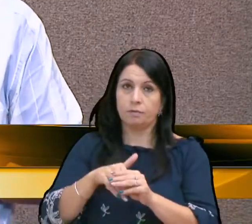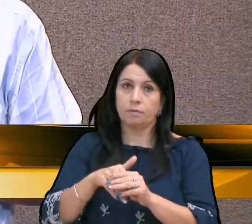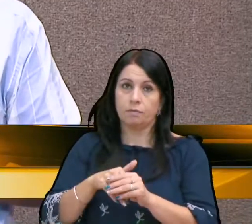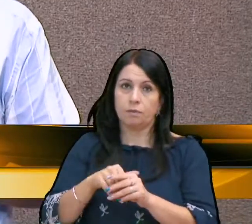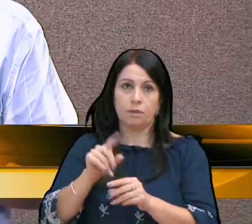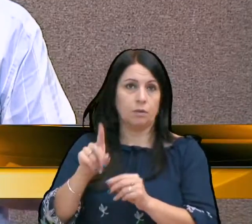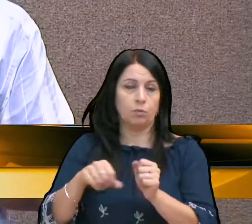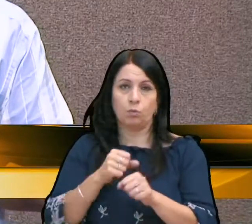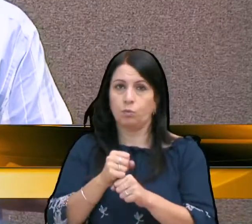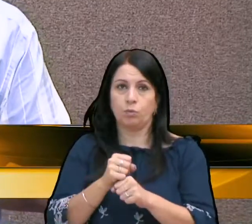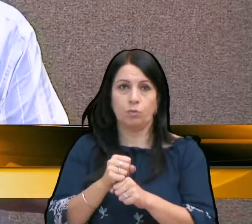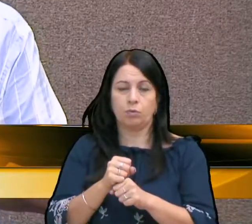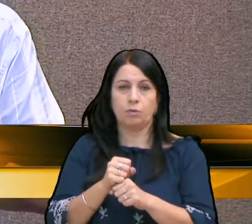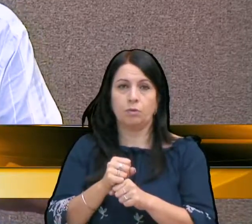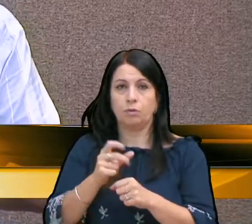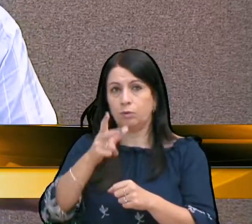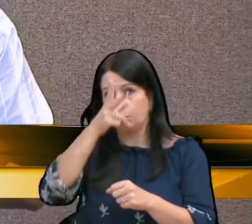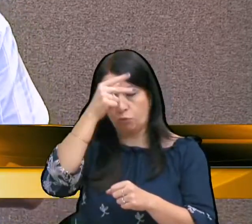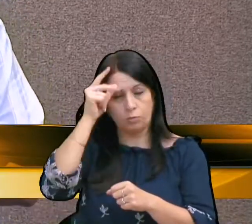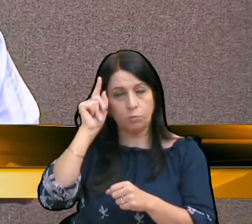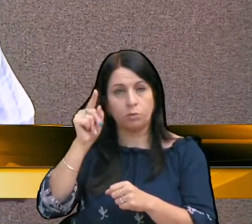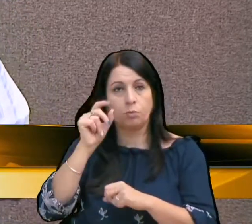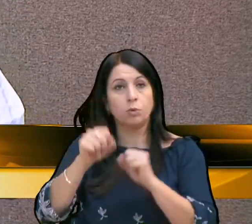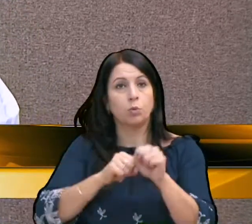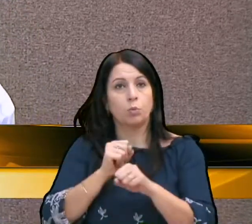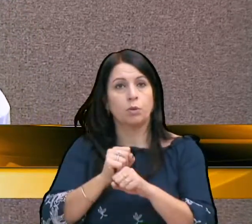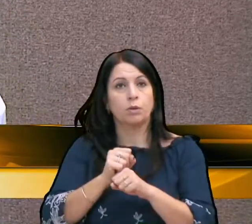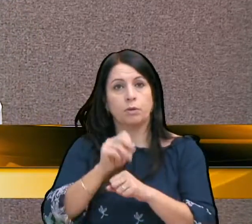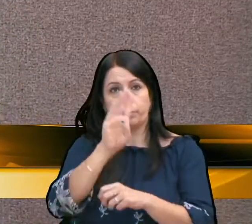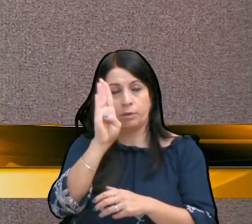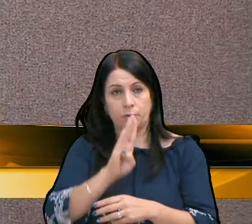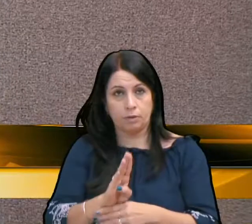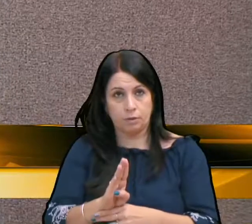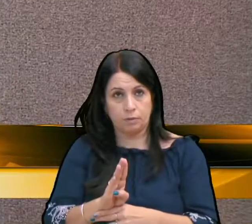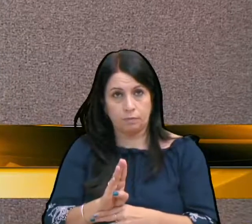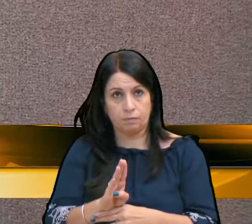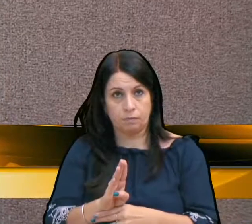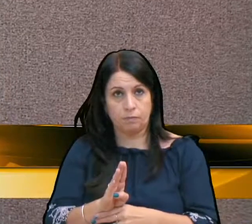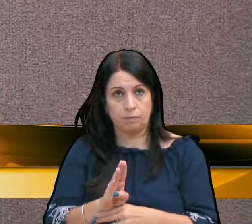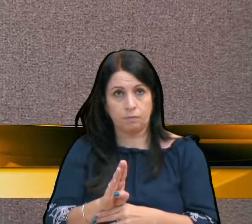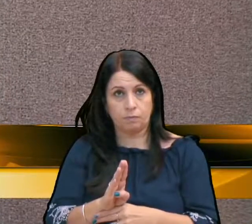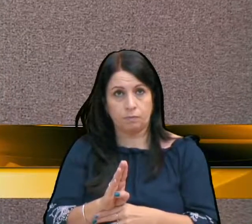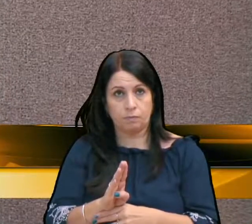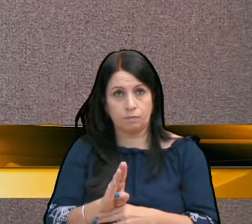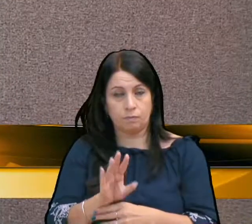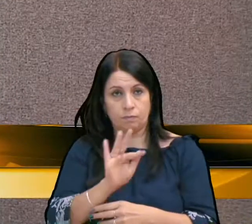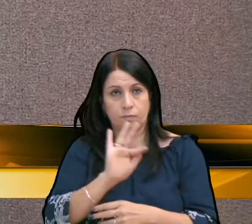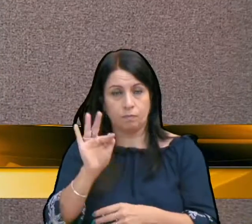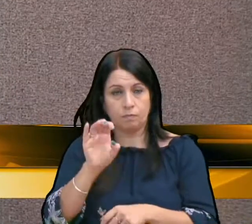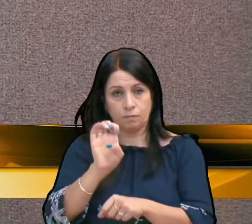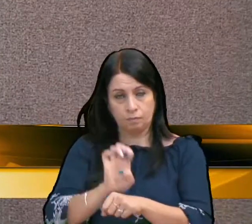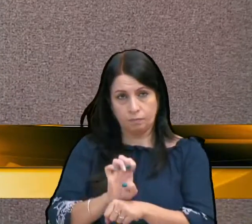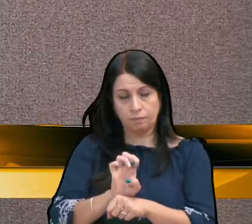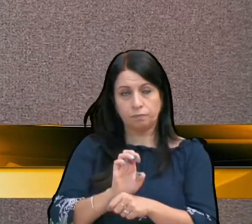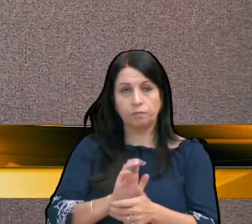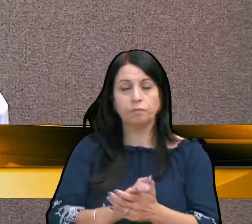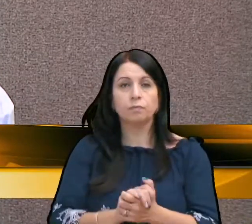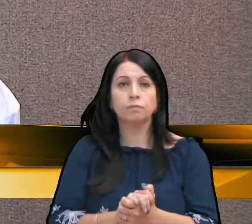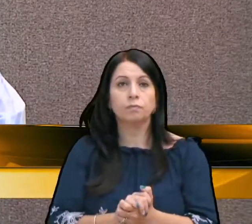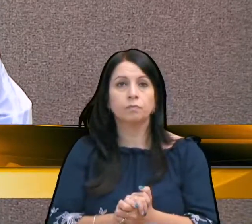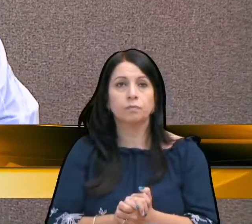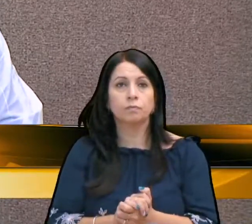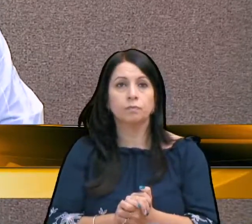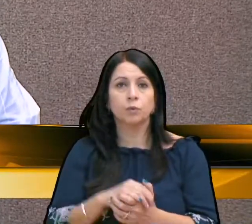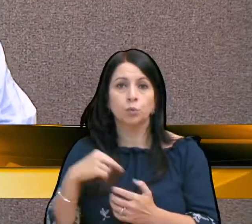ano eleitoral municipal, mas é um ano eleitoral brasileiro e federação e estadual,